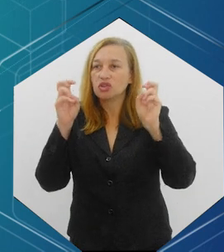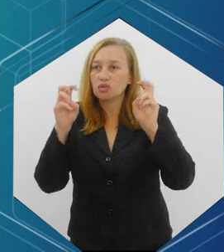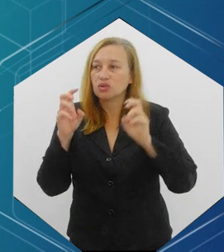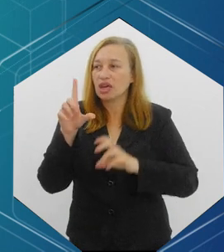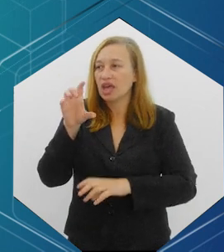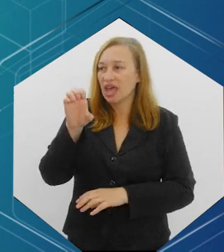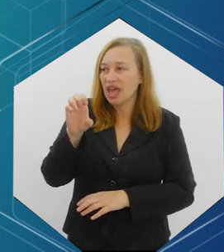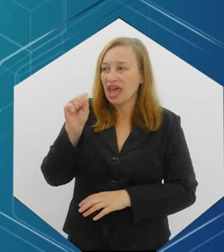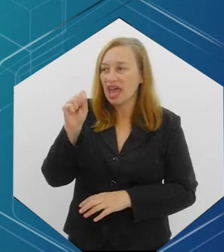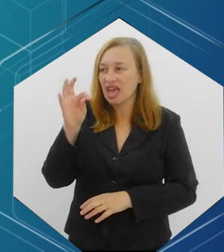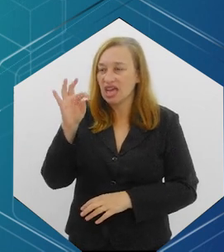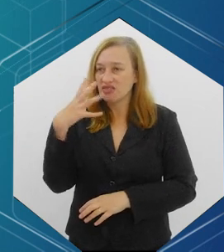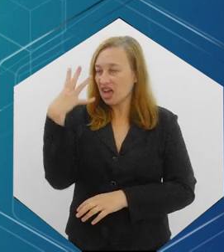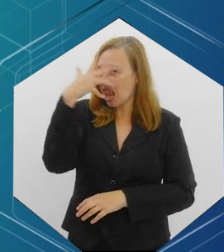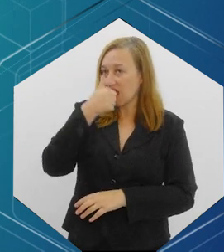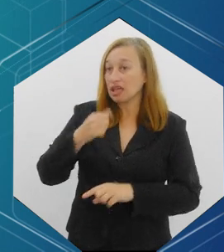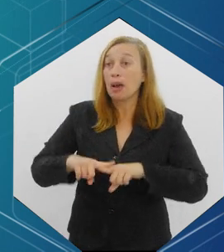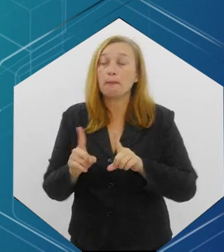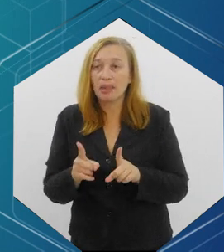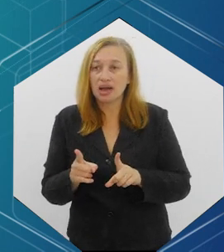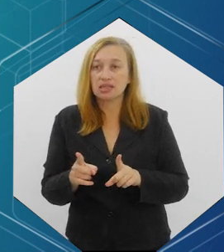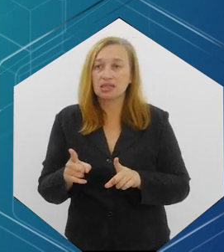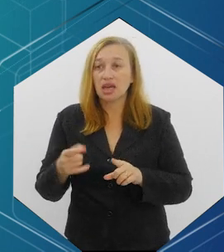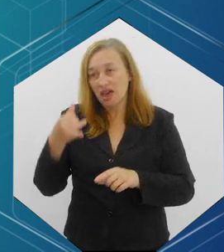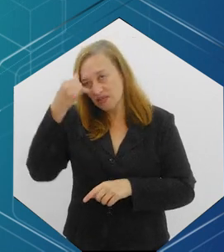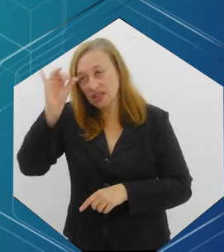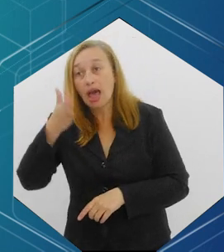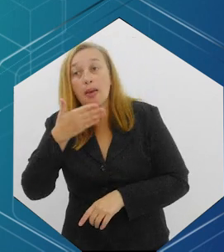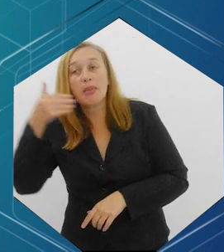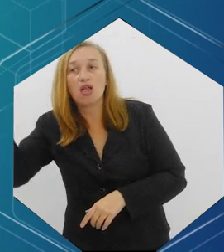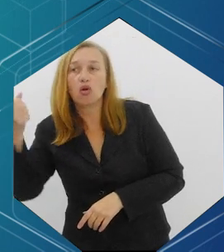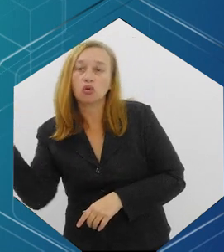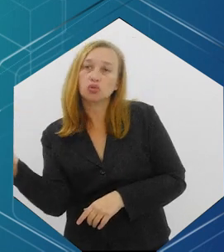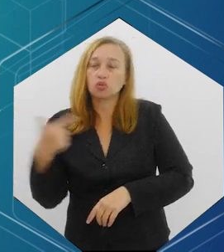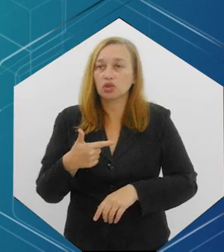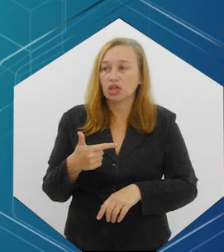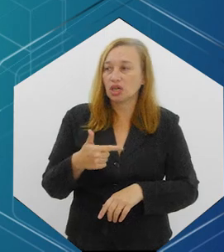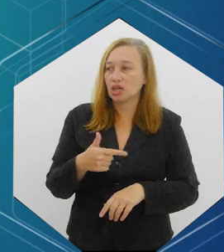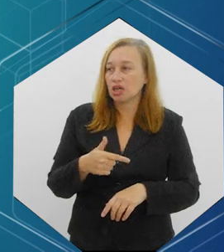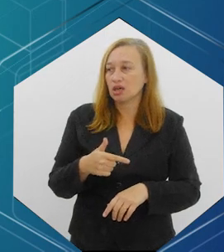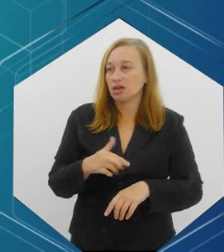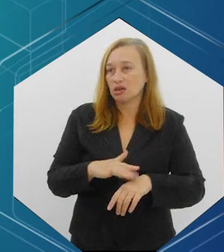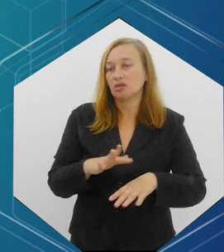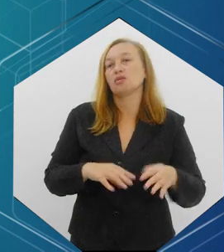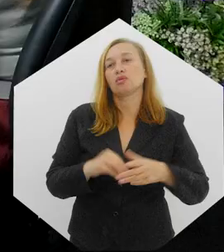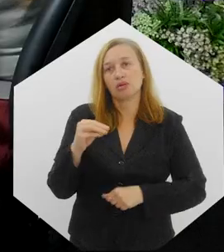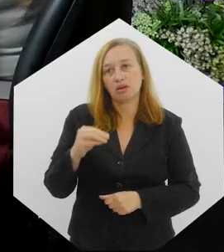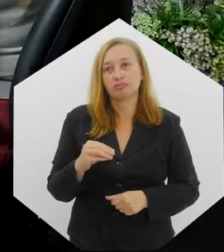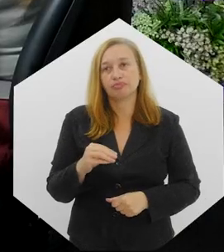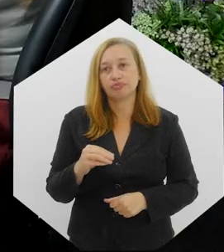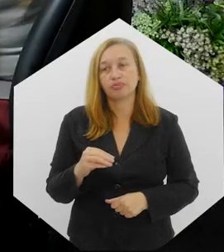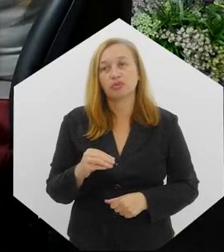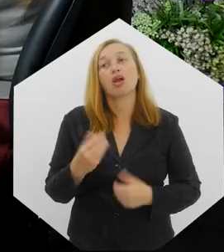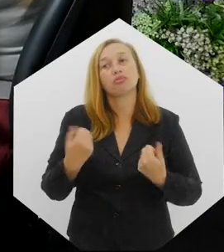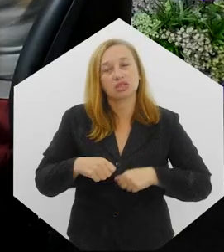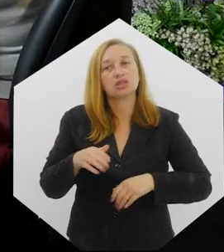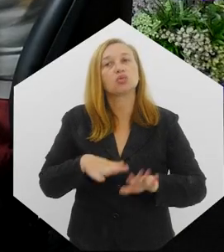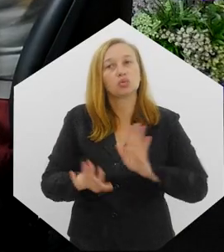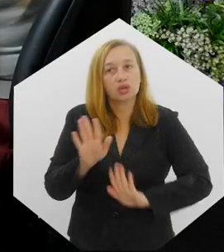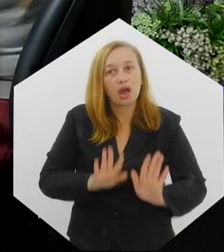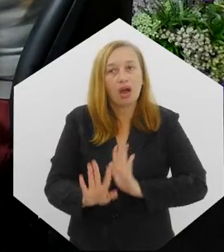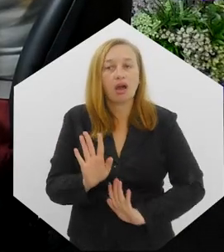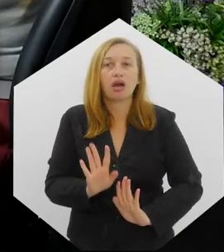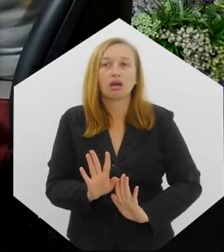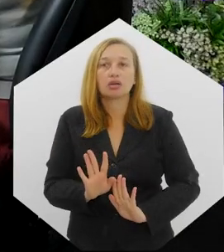envolvida. Você tem a questão doença envolvida. É Como eu verdade. disse antes, prevenir é muito melhor do que você curar. Sem dúvida, é